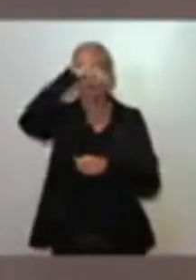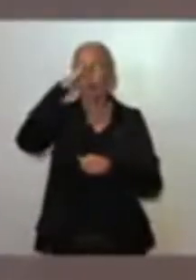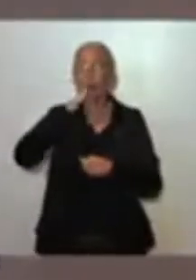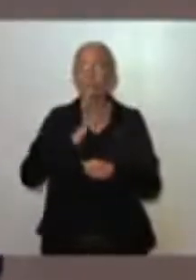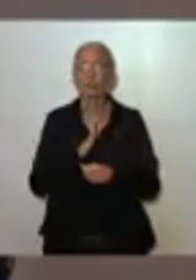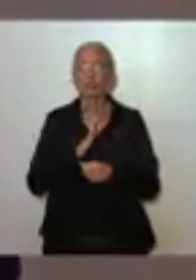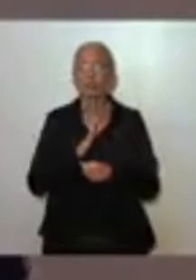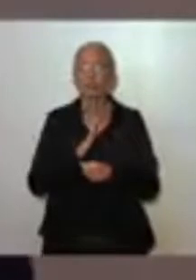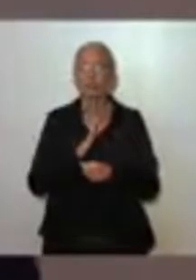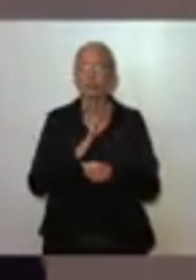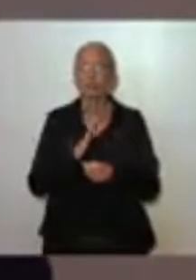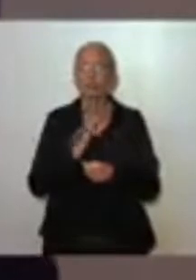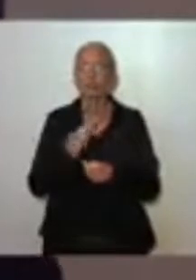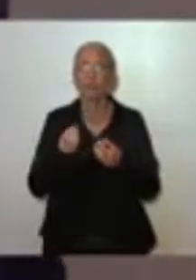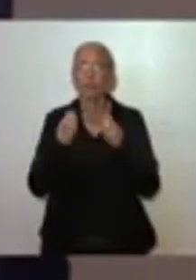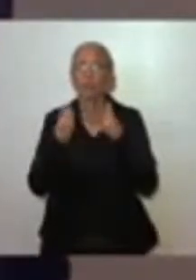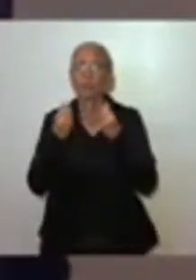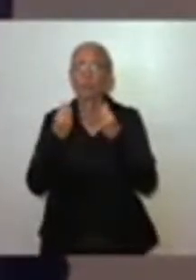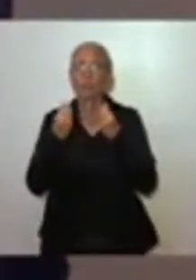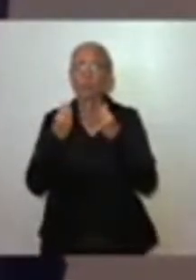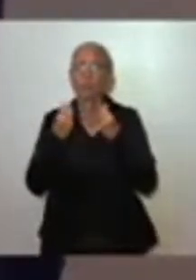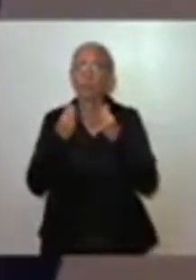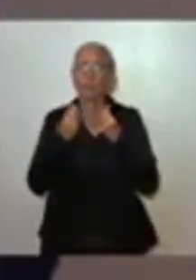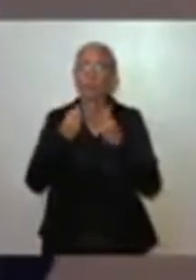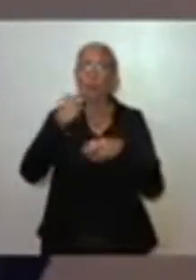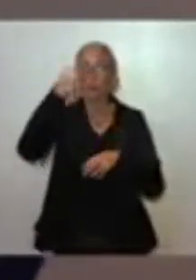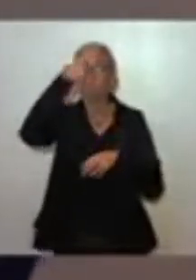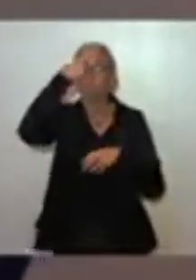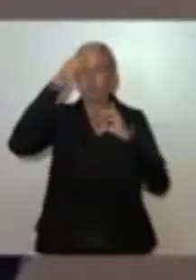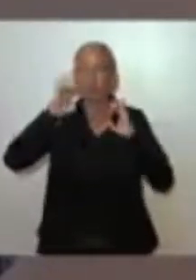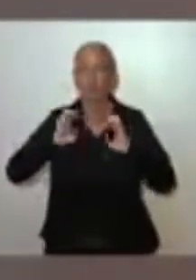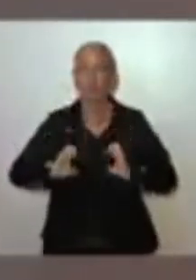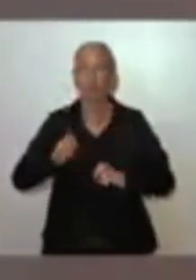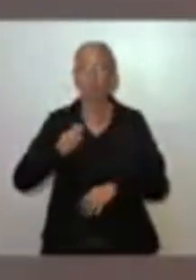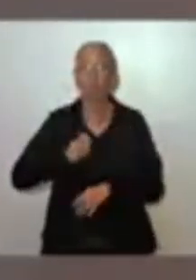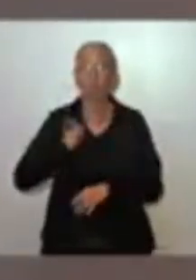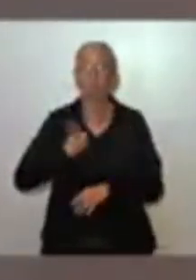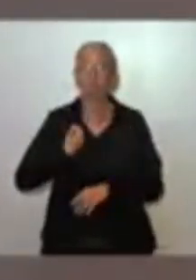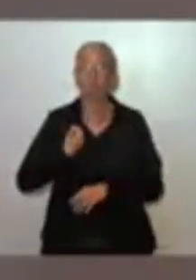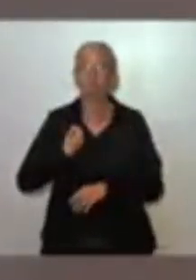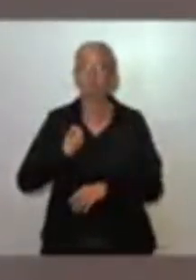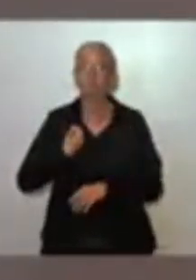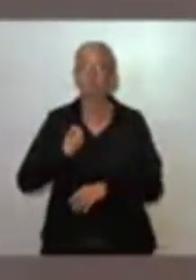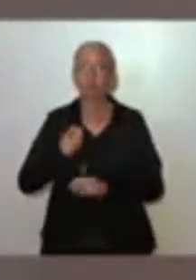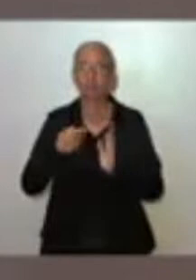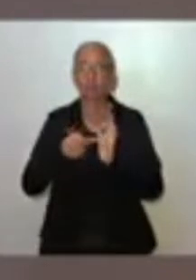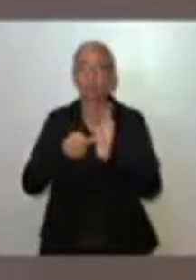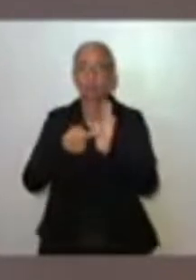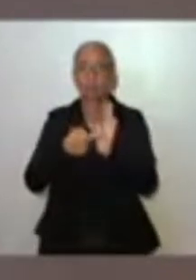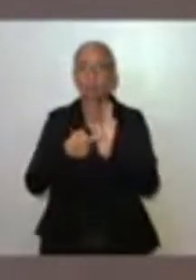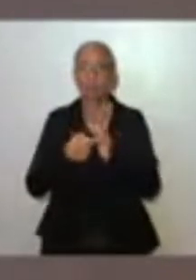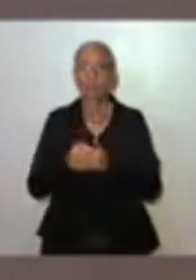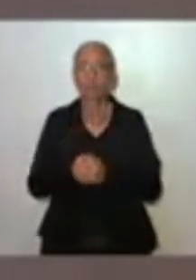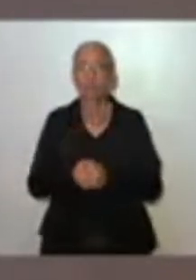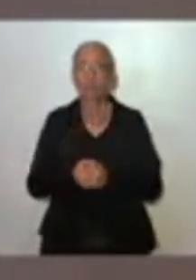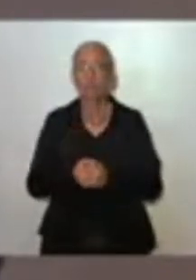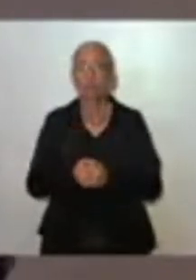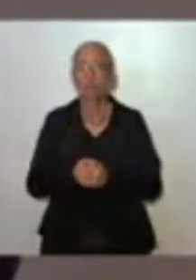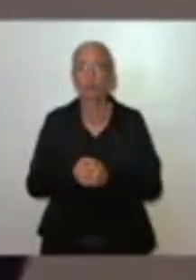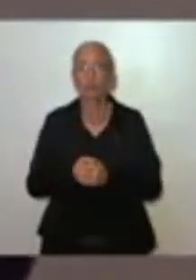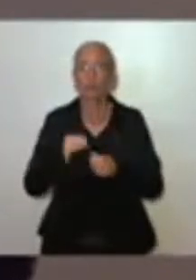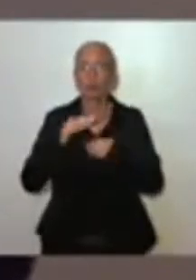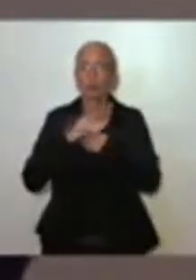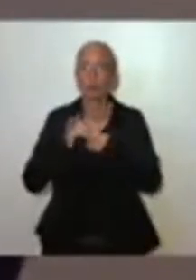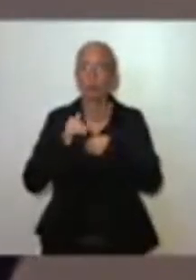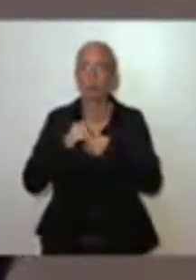como ser um cidadão participante e antes no entanto apesar de apresentação muito generosa que